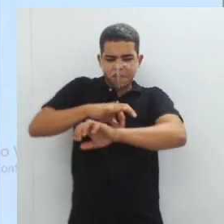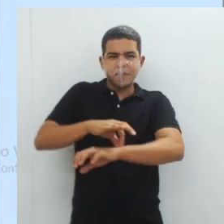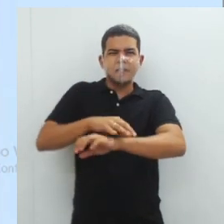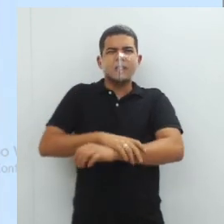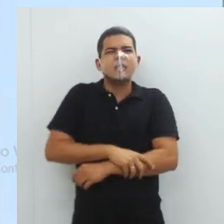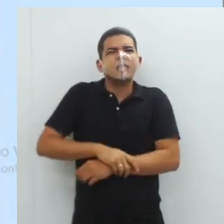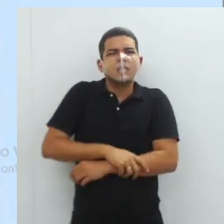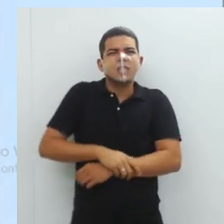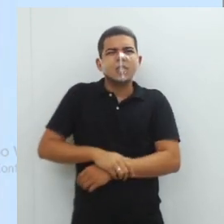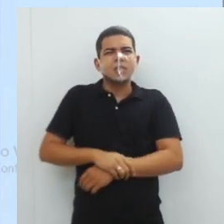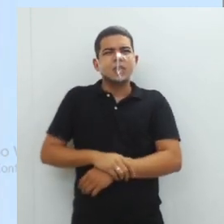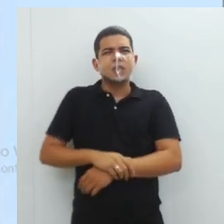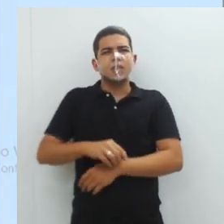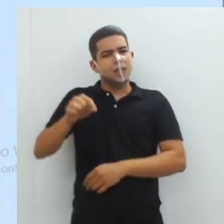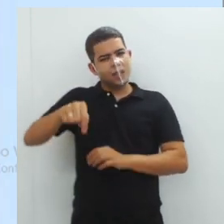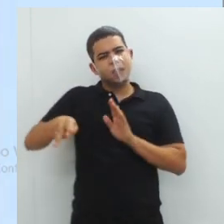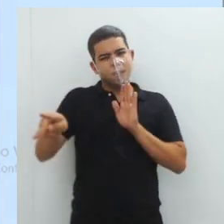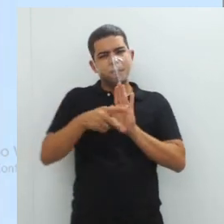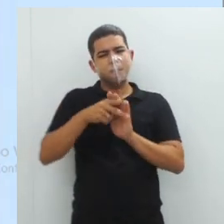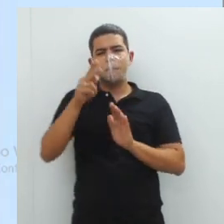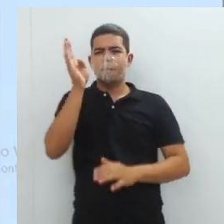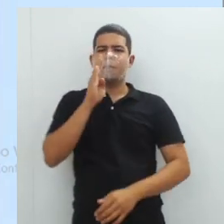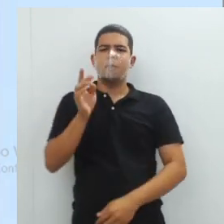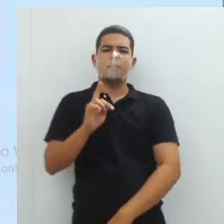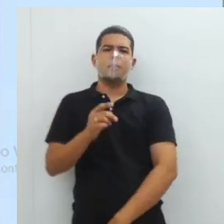elas acabam, por disputa de território,